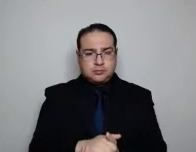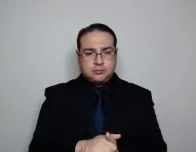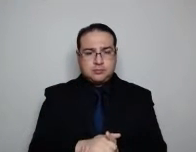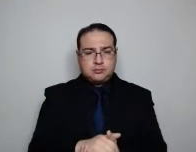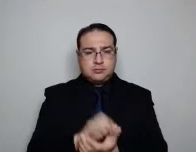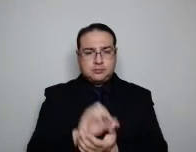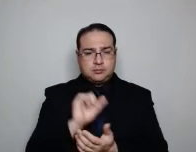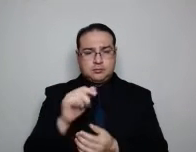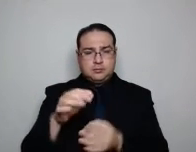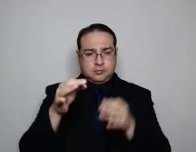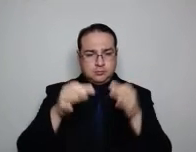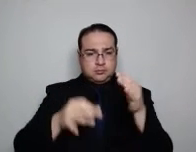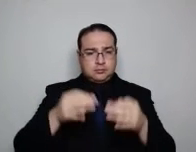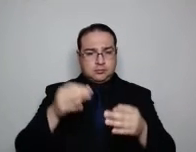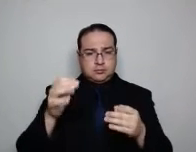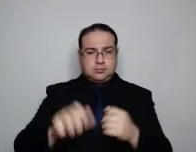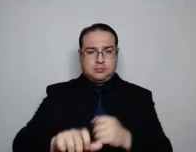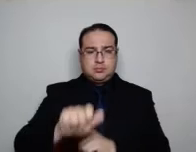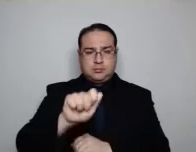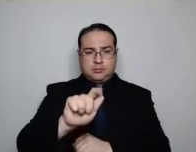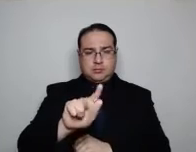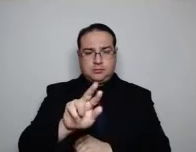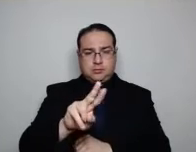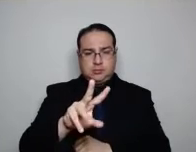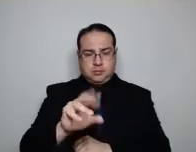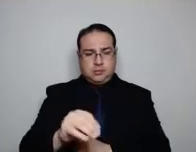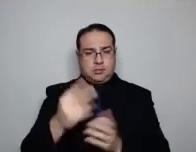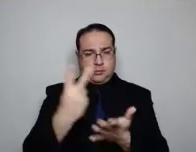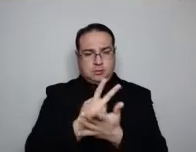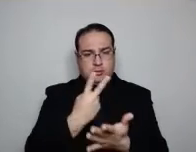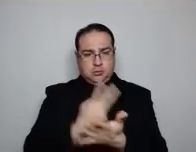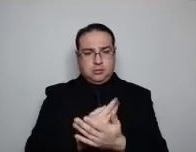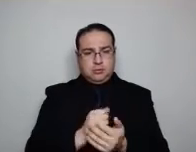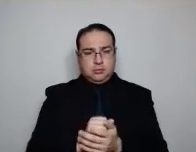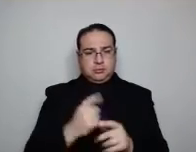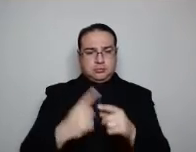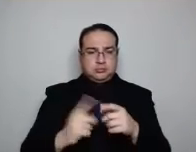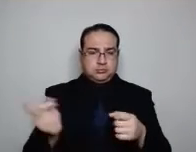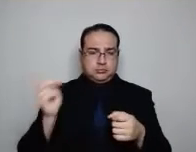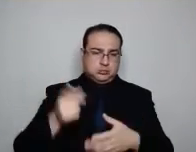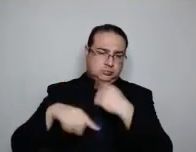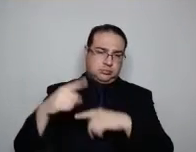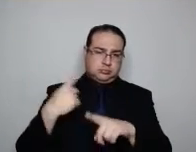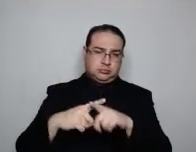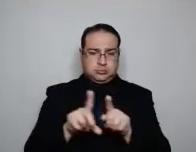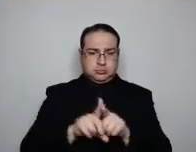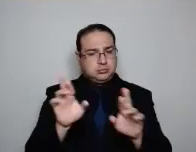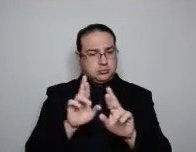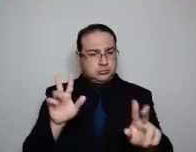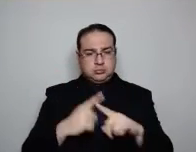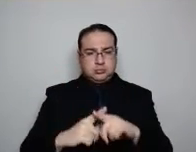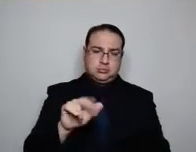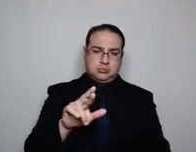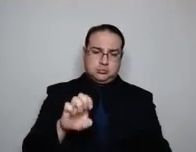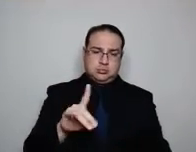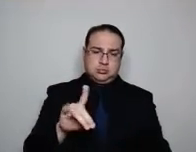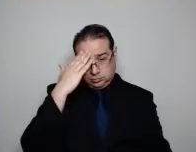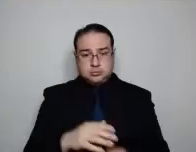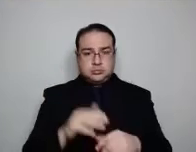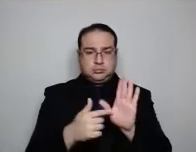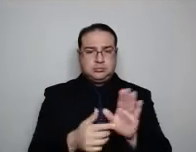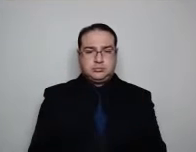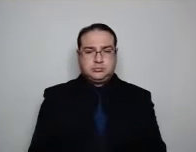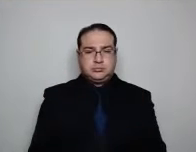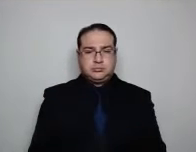estendida, entendeu? Não, é isso que eu me preocupo. Não, doutor, o voto ele fez uma... ele retificou, ele fez